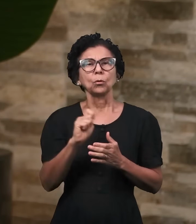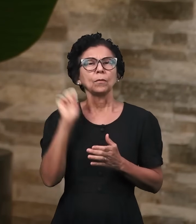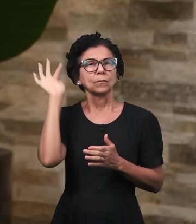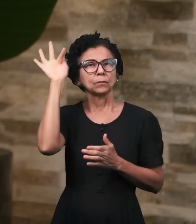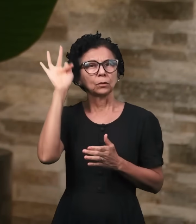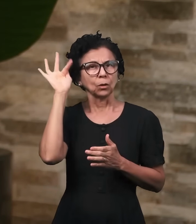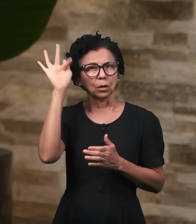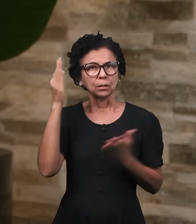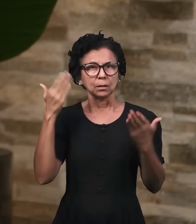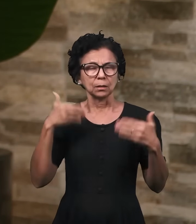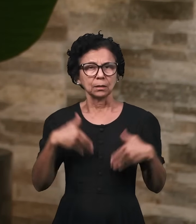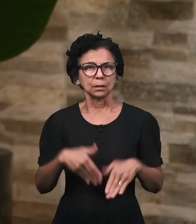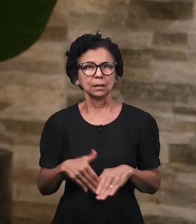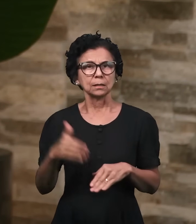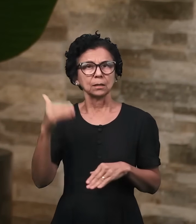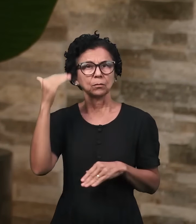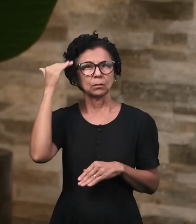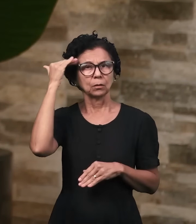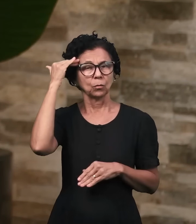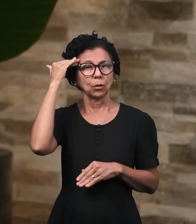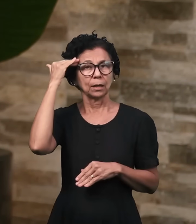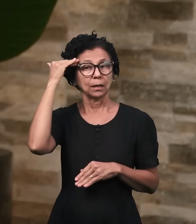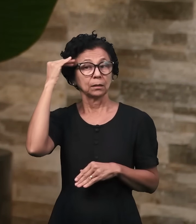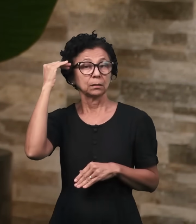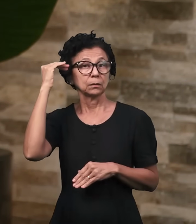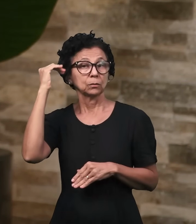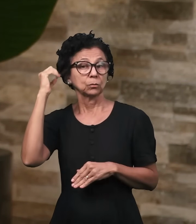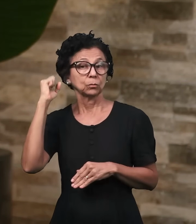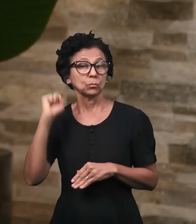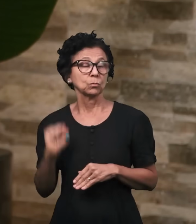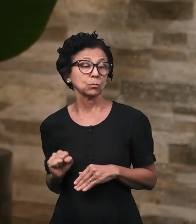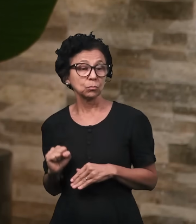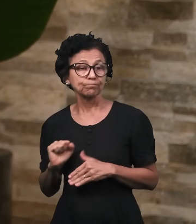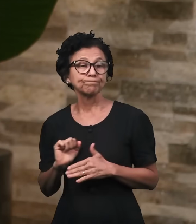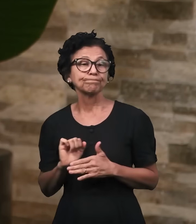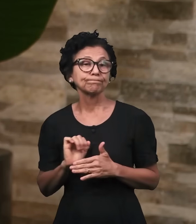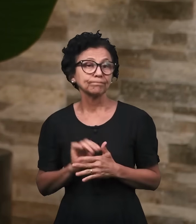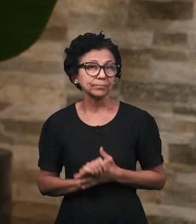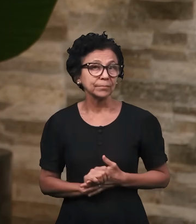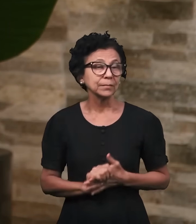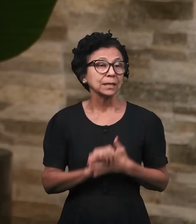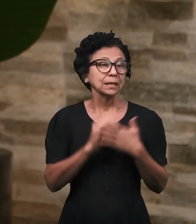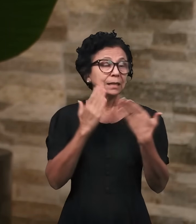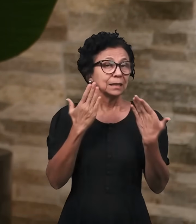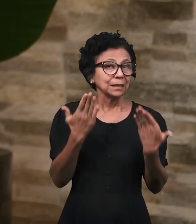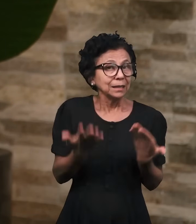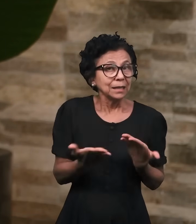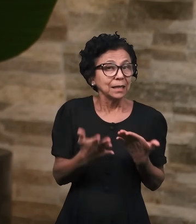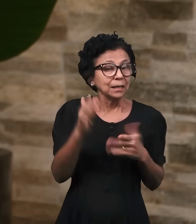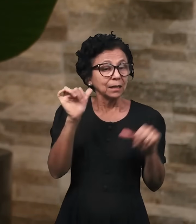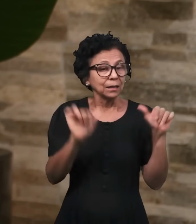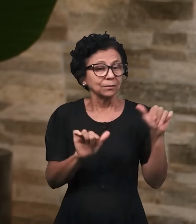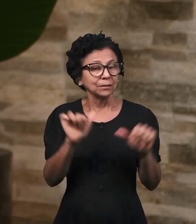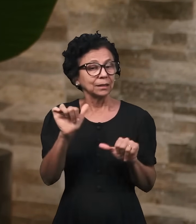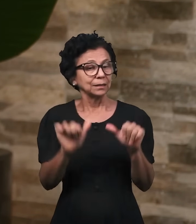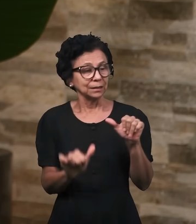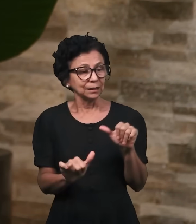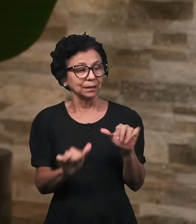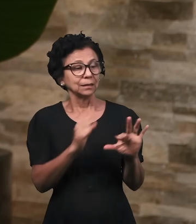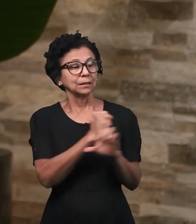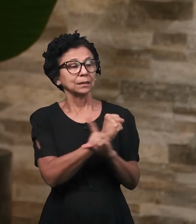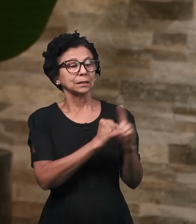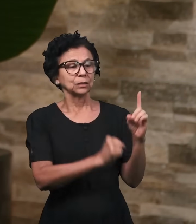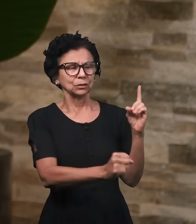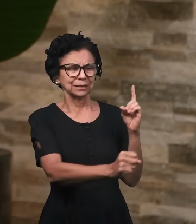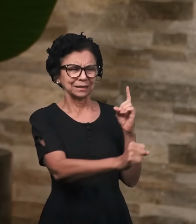na Alemanha, que ele reflete exatamente esse diagnóstico da sociedade. A sociedade tem sido